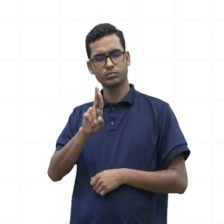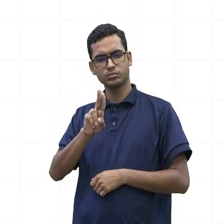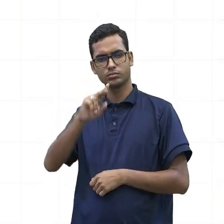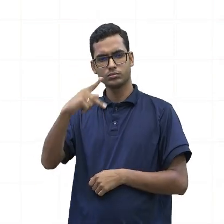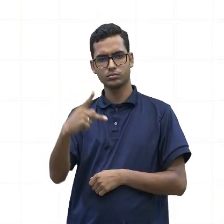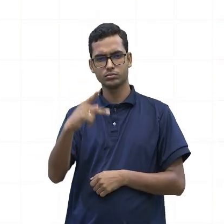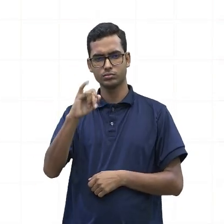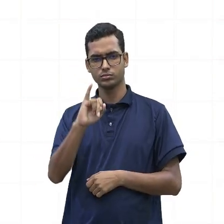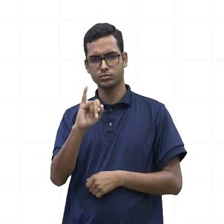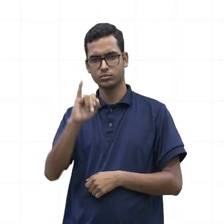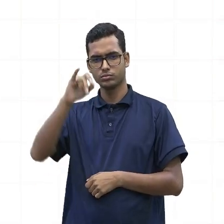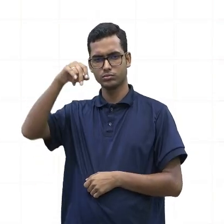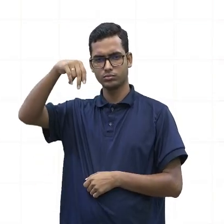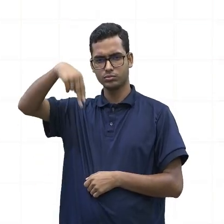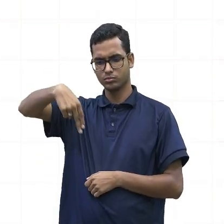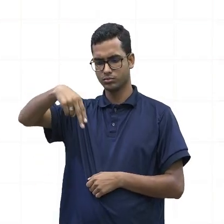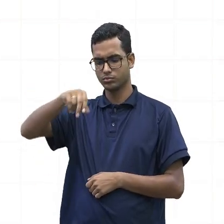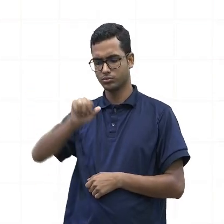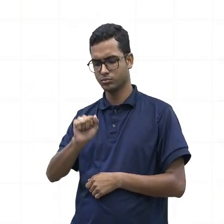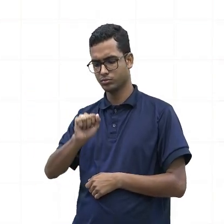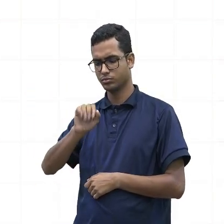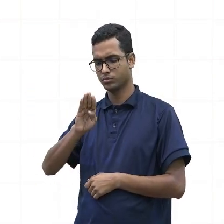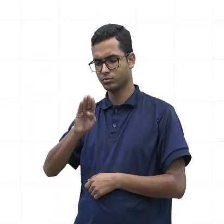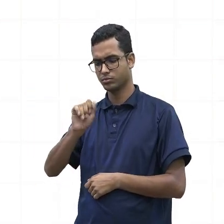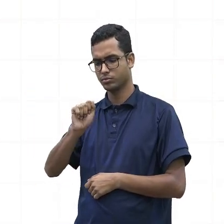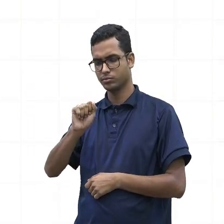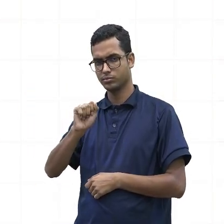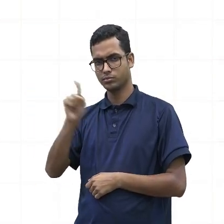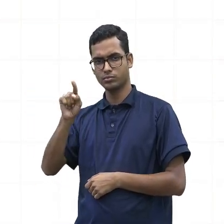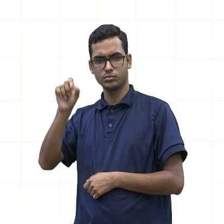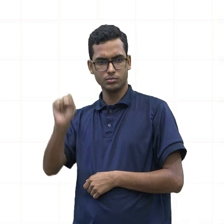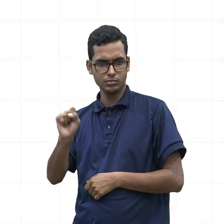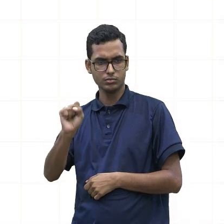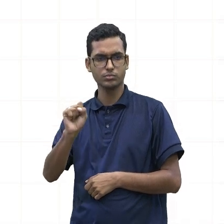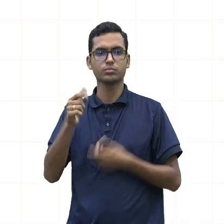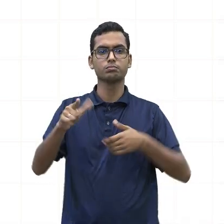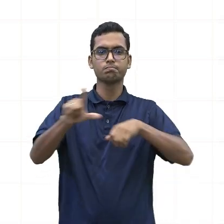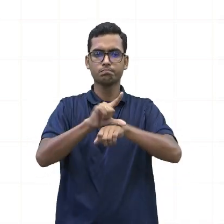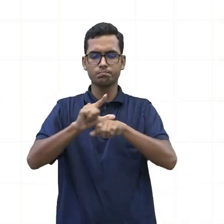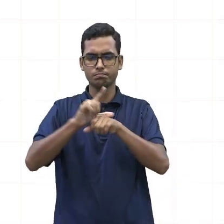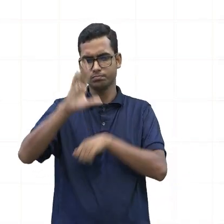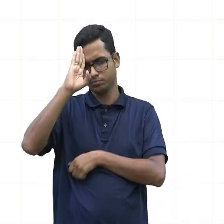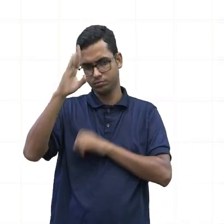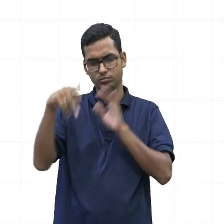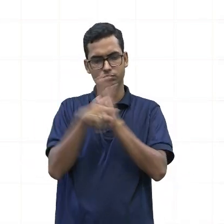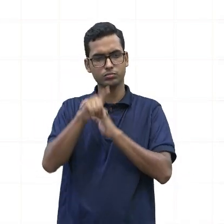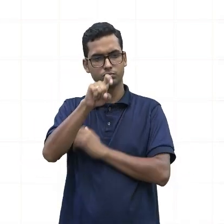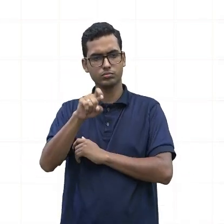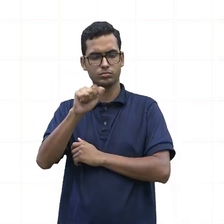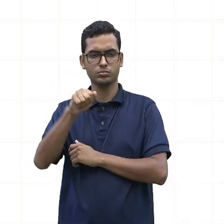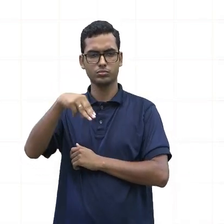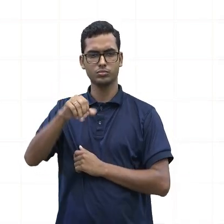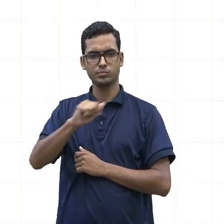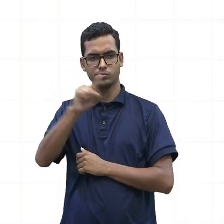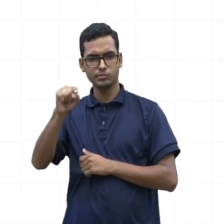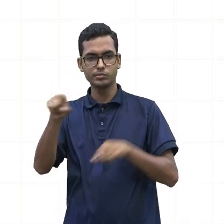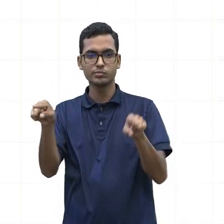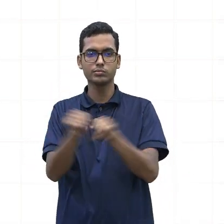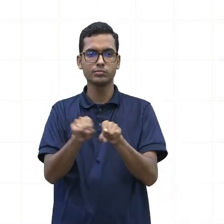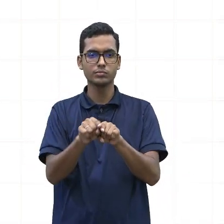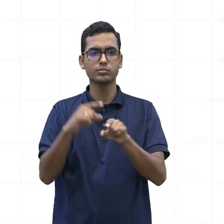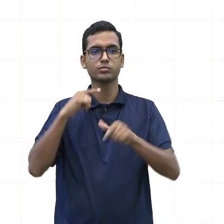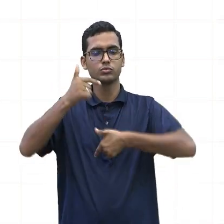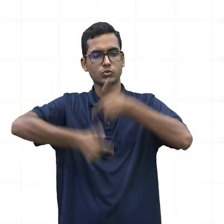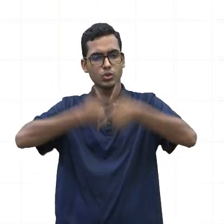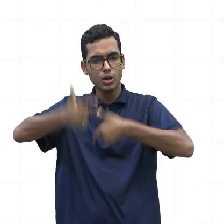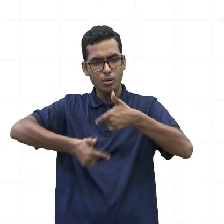Brasil, o xamã é o líder religioso. Temos a divisão do trabalho por gênero.